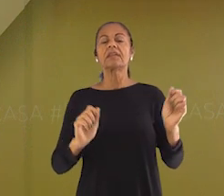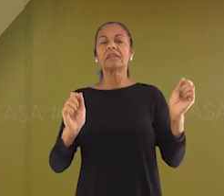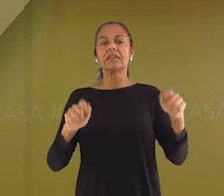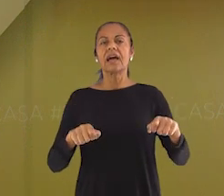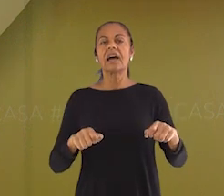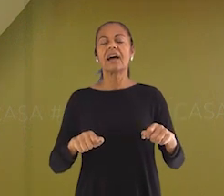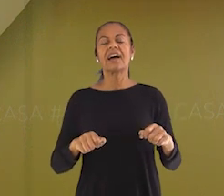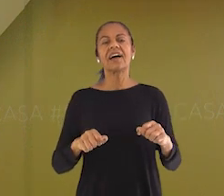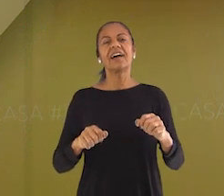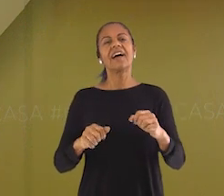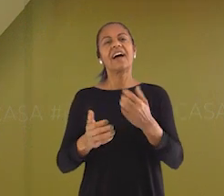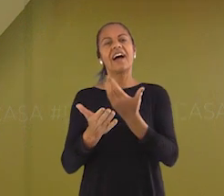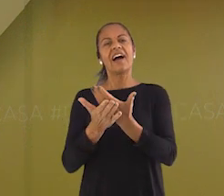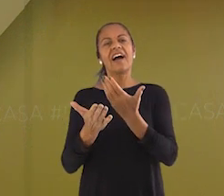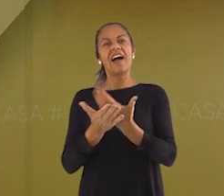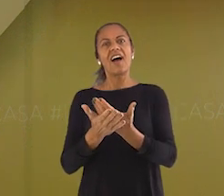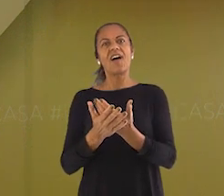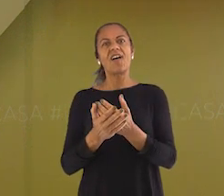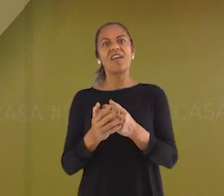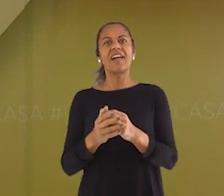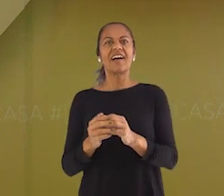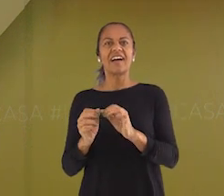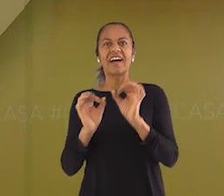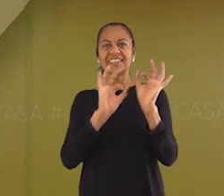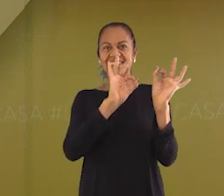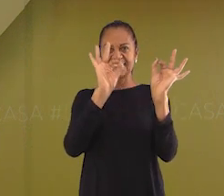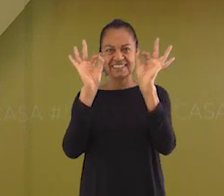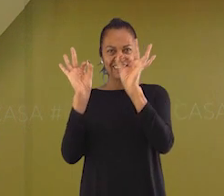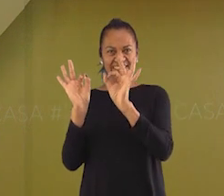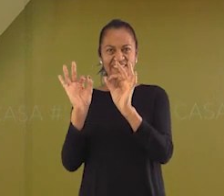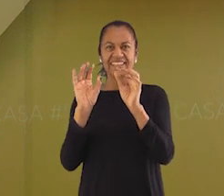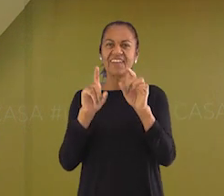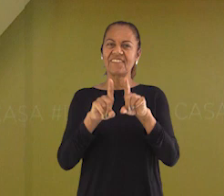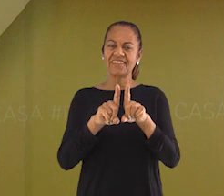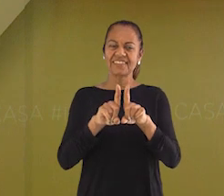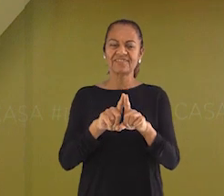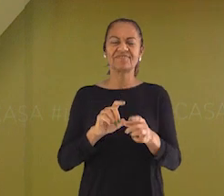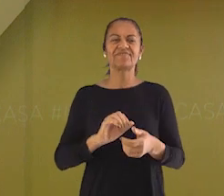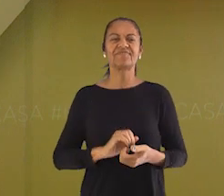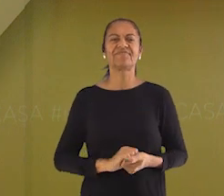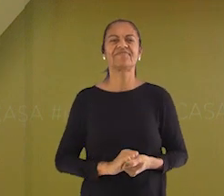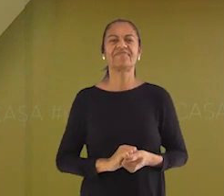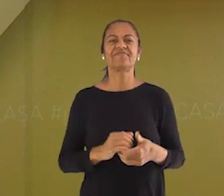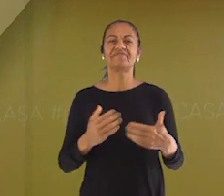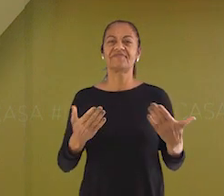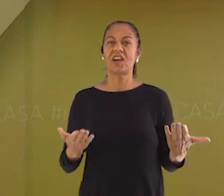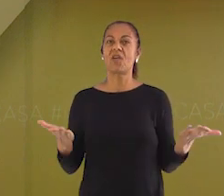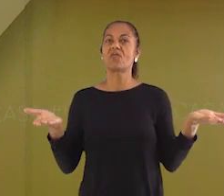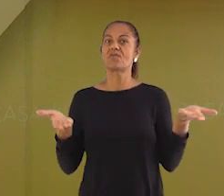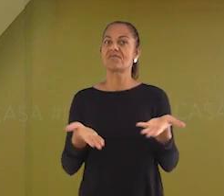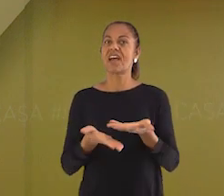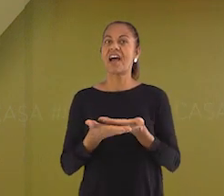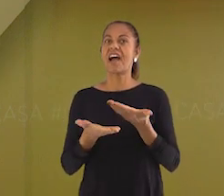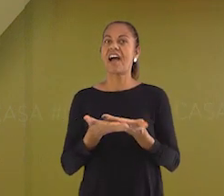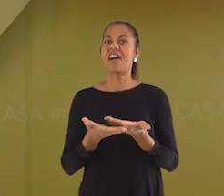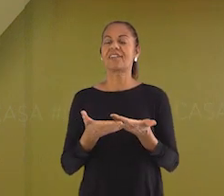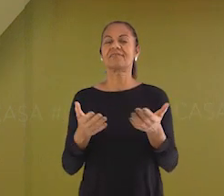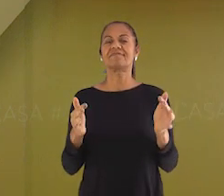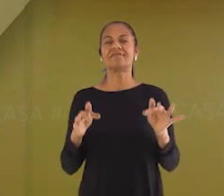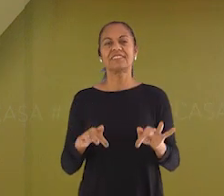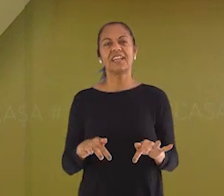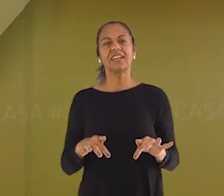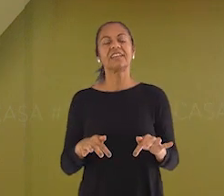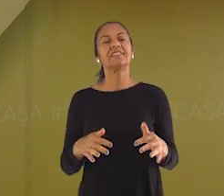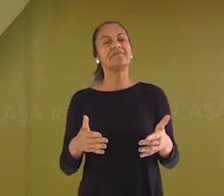assistir as nossas aulas também. Bom, estudante, essa foi a nossa aula sobre os perigos e